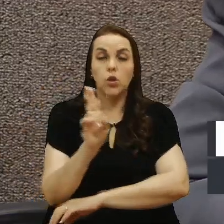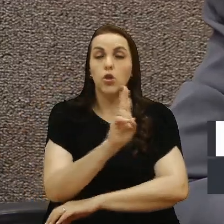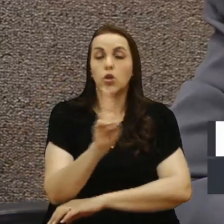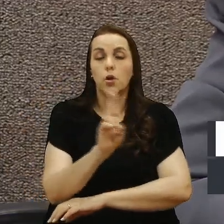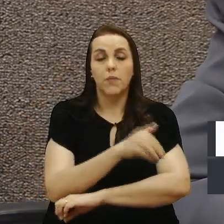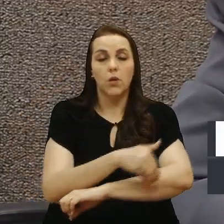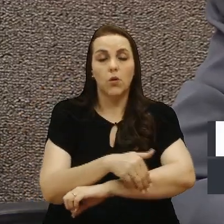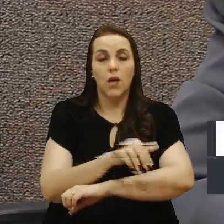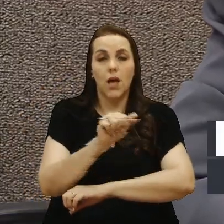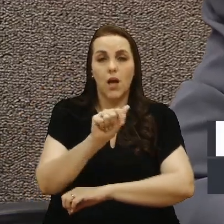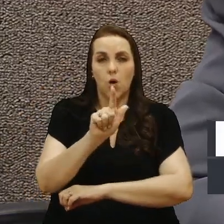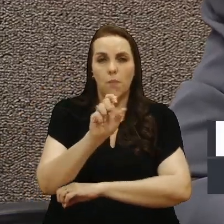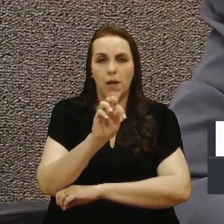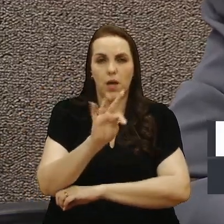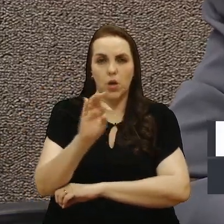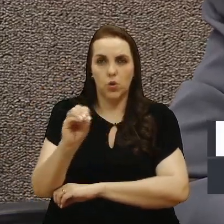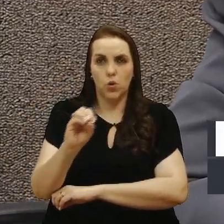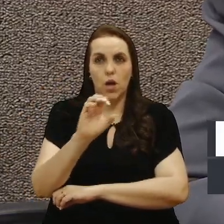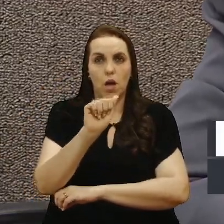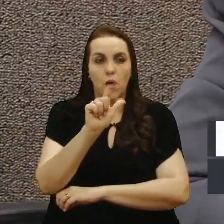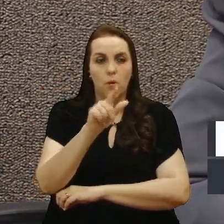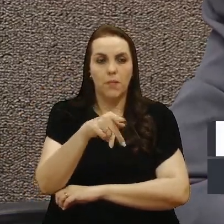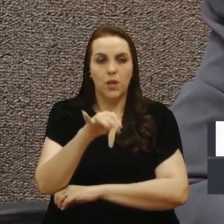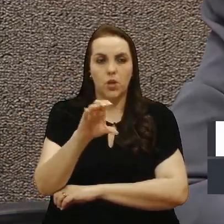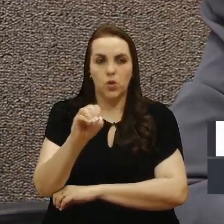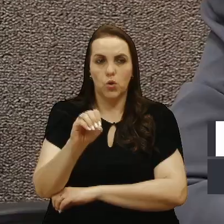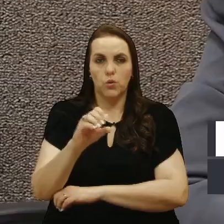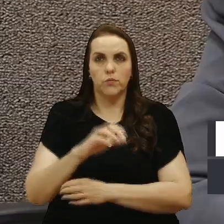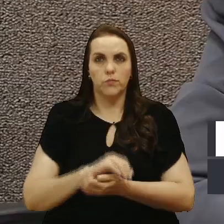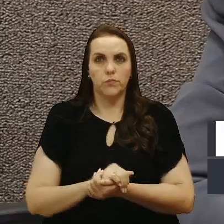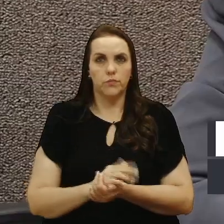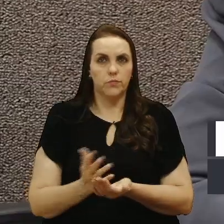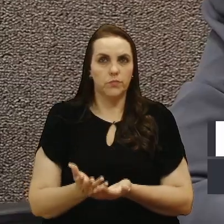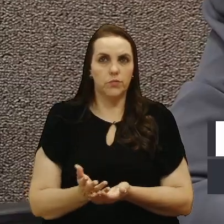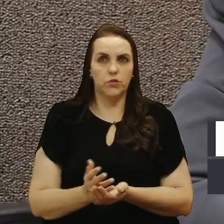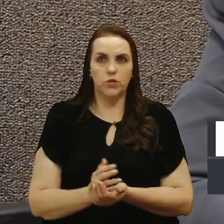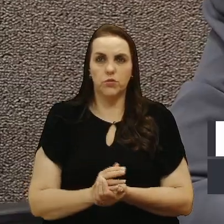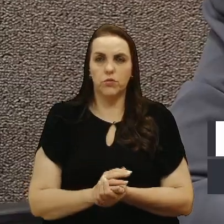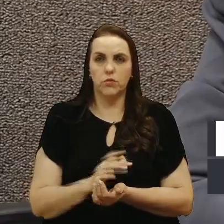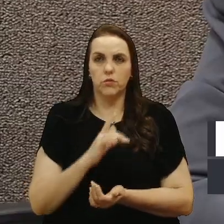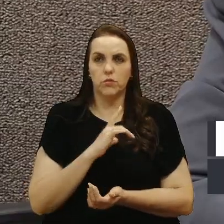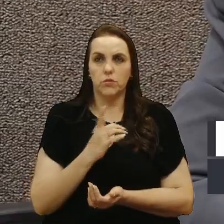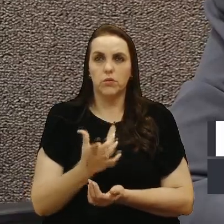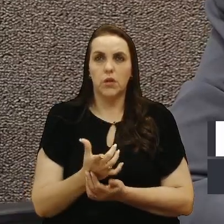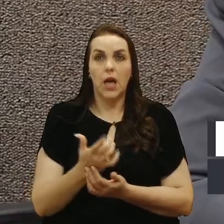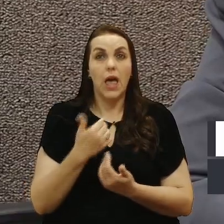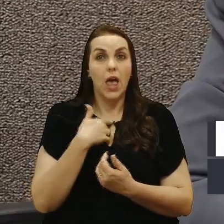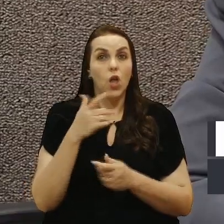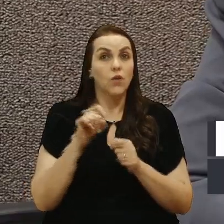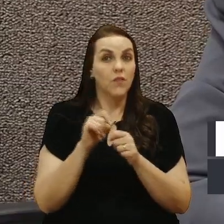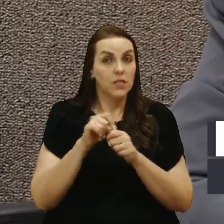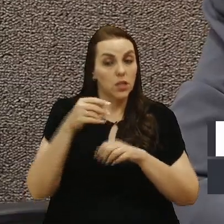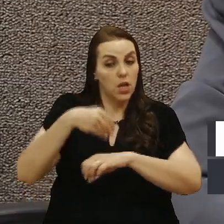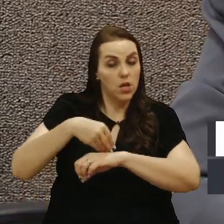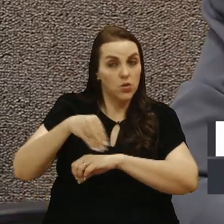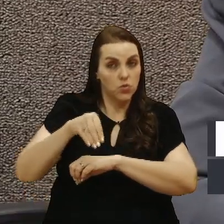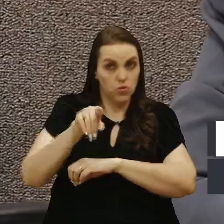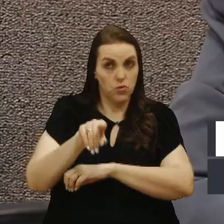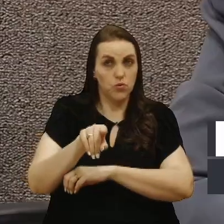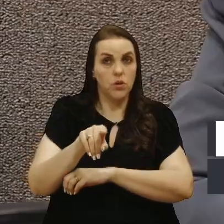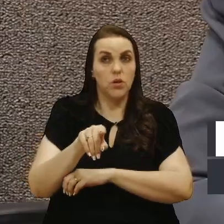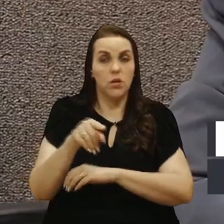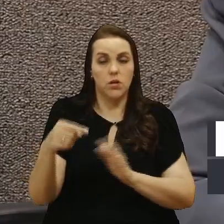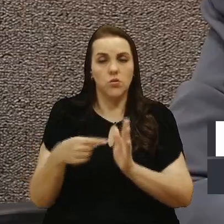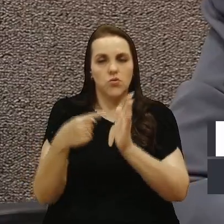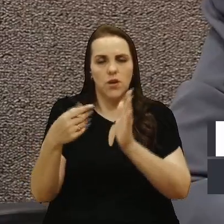Arpino, que tem projeto e que nós precisamos pavimentar. Bom, eu estou fazendo uma indicação, e eu quero falar no meu